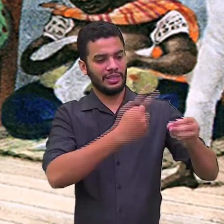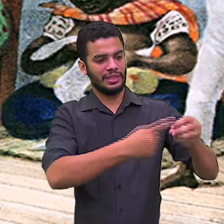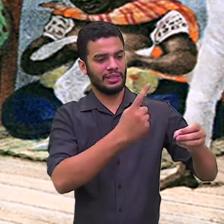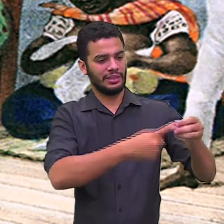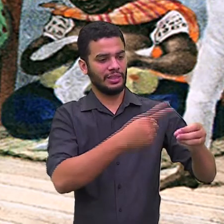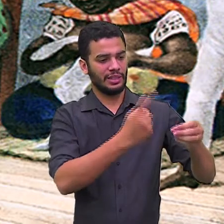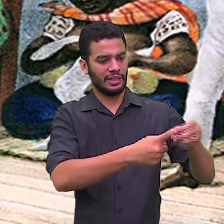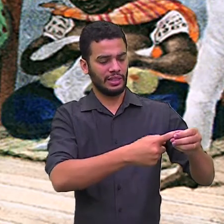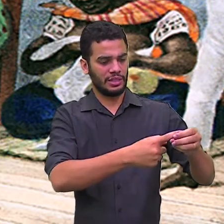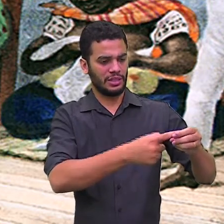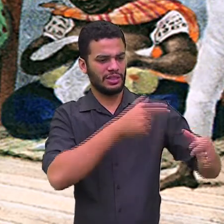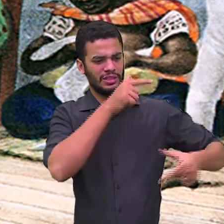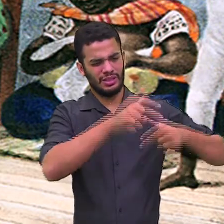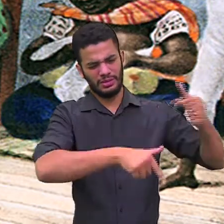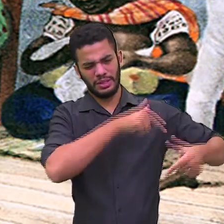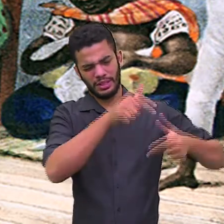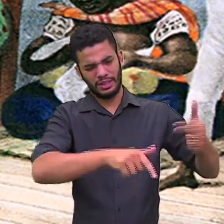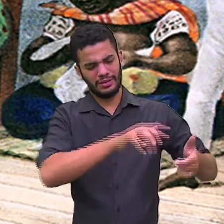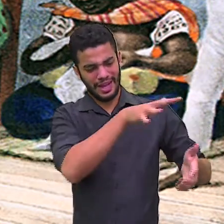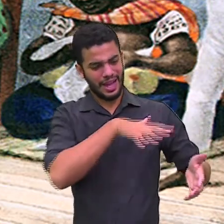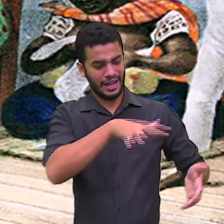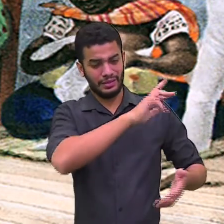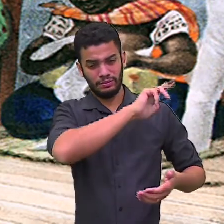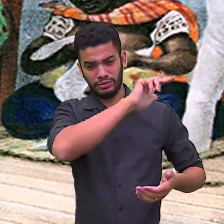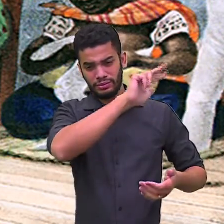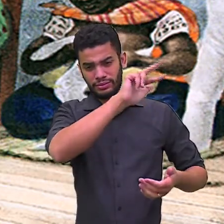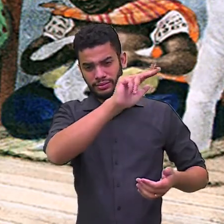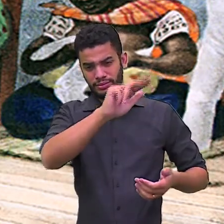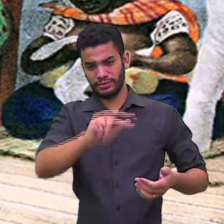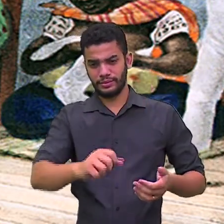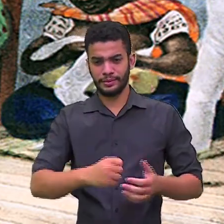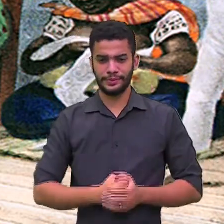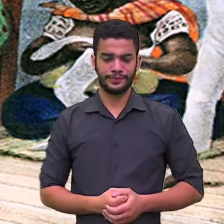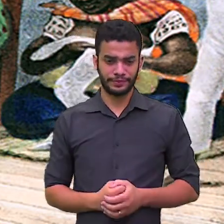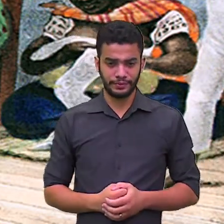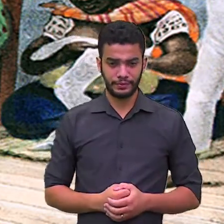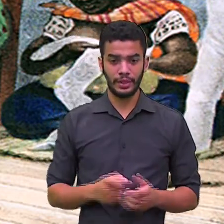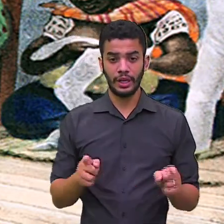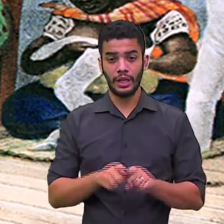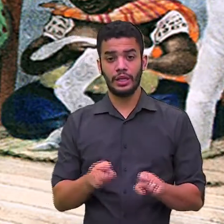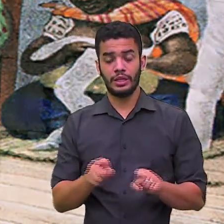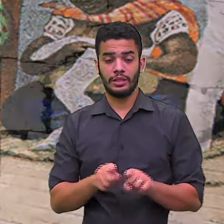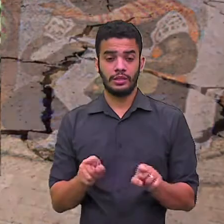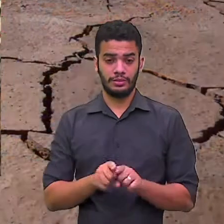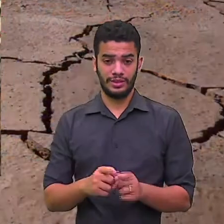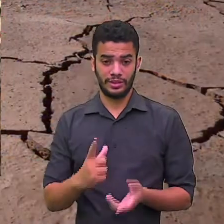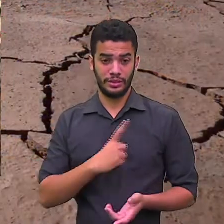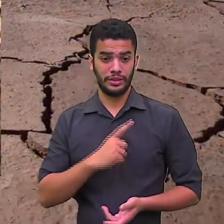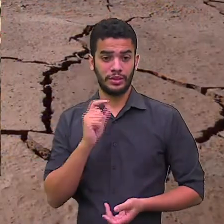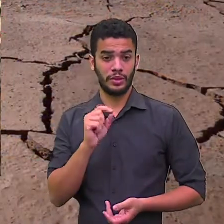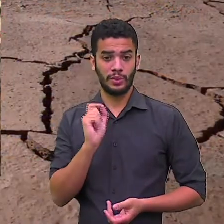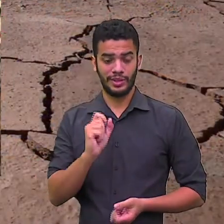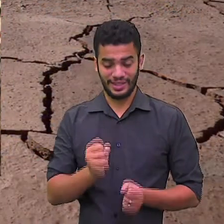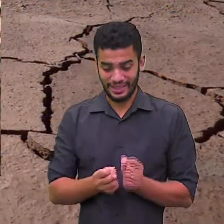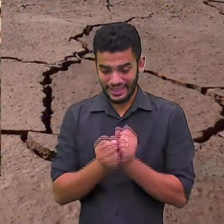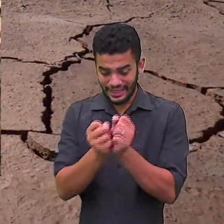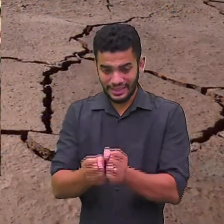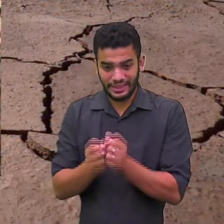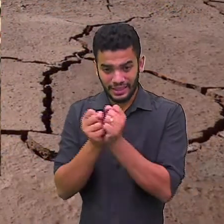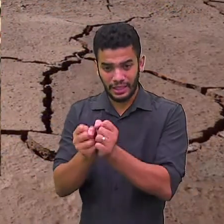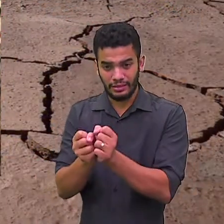dos mais variados tipos. Muitos dos escravos eram acorrentados para evitar